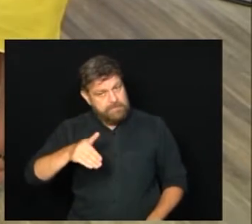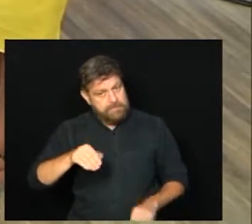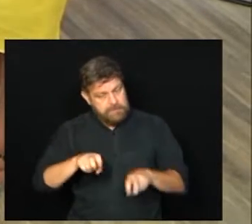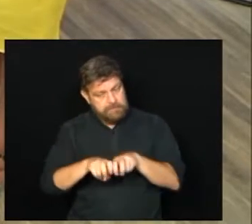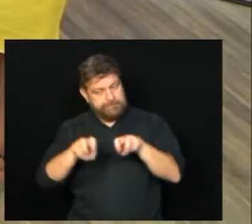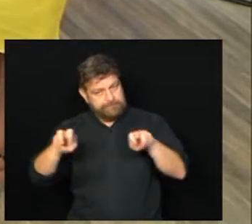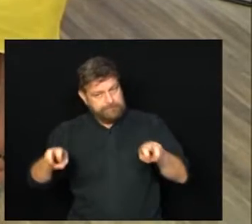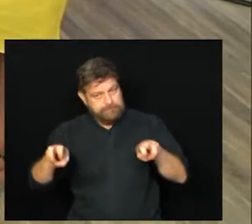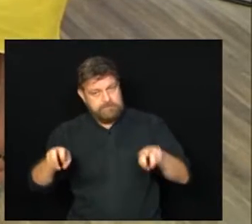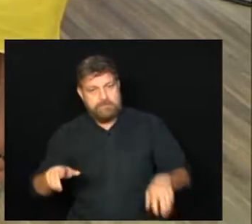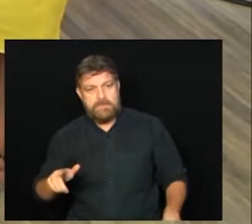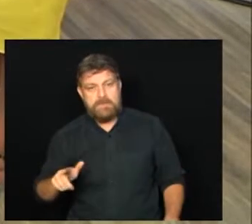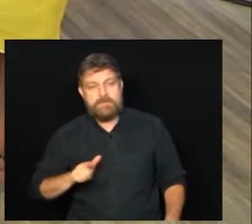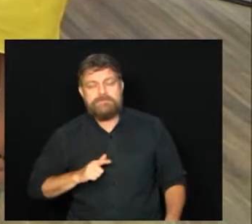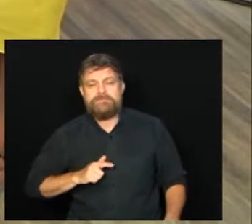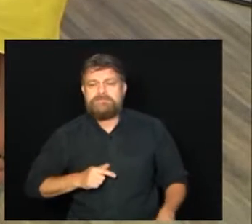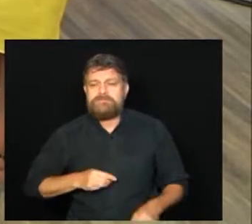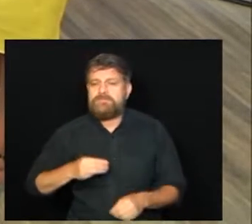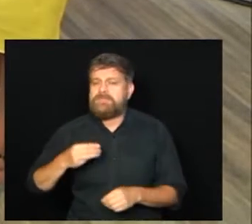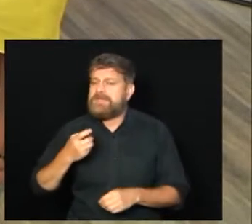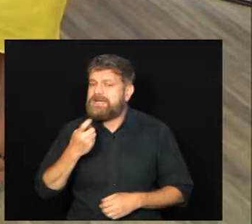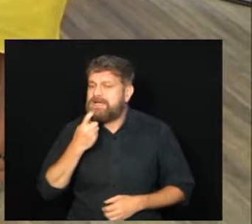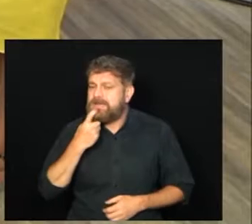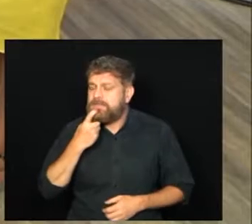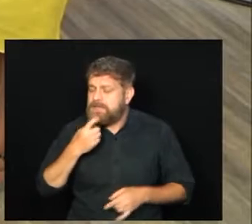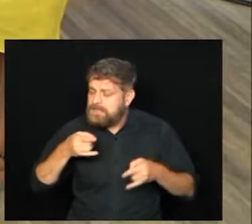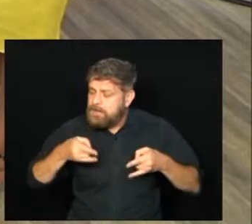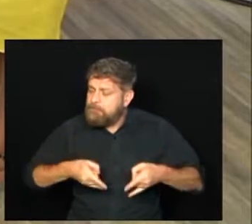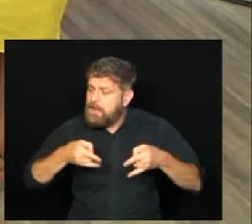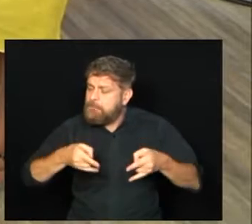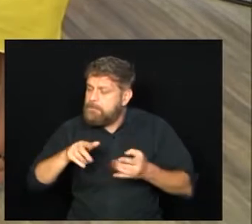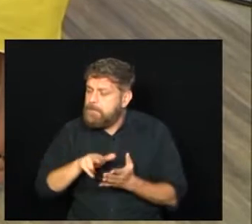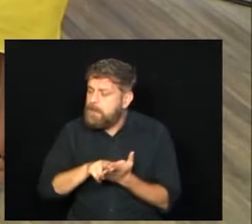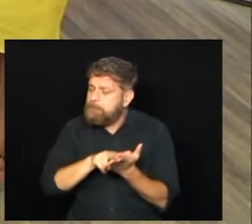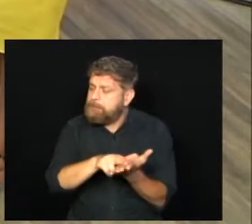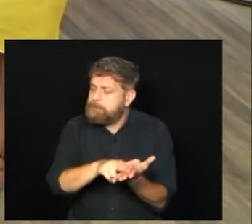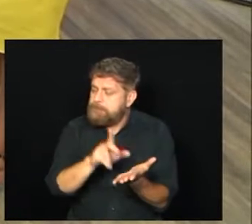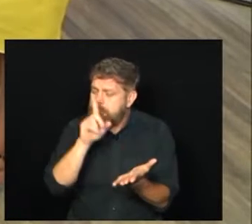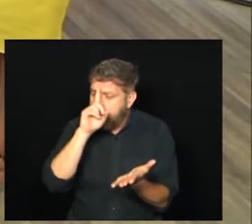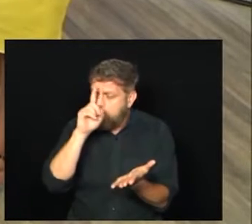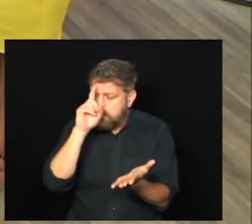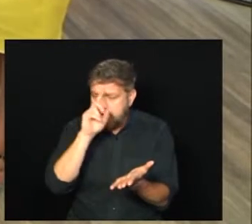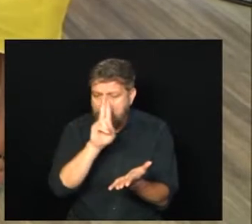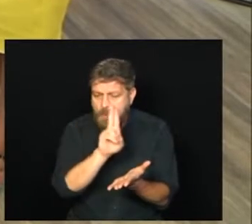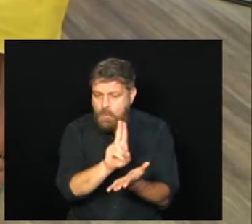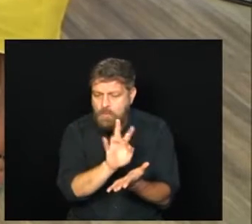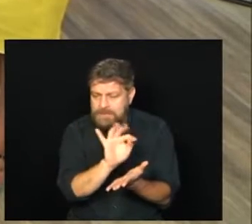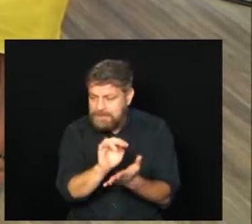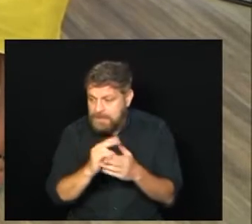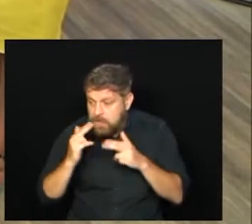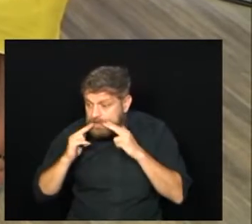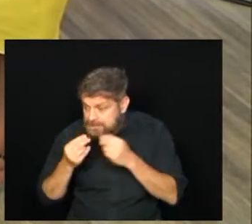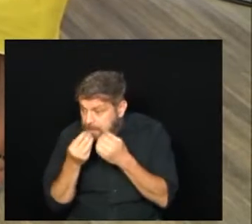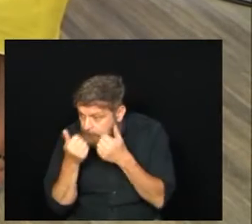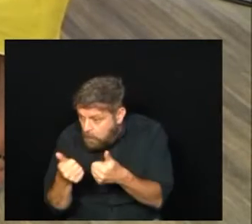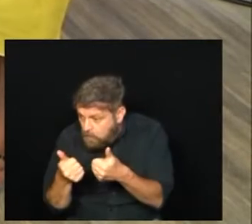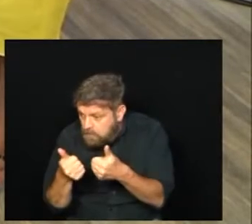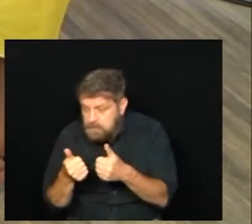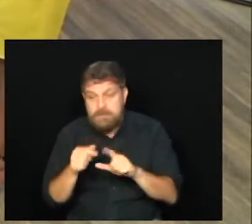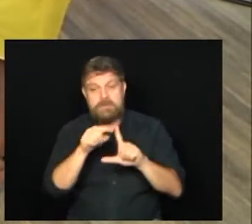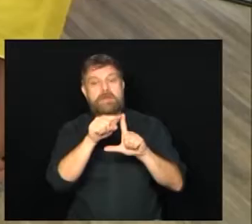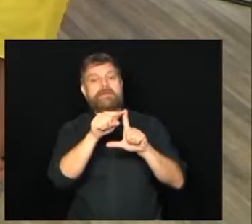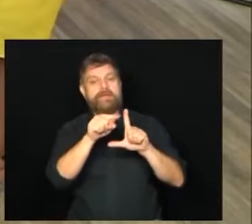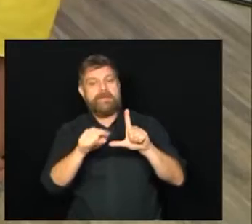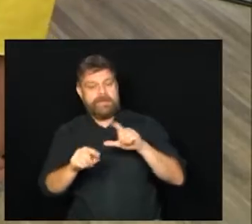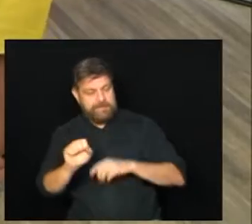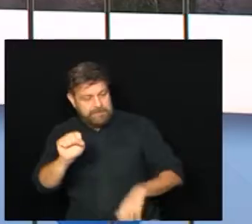Abreu, situação de Campinas em relação à taxa de ocupação de leitos da UTI. Mais uma notícia positiva, mais uma queda. Isso, mais